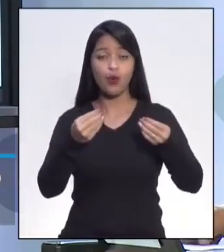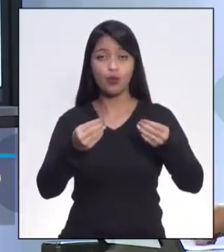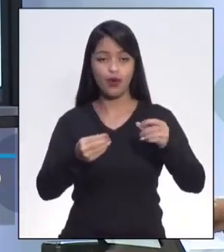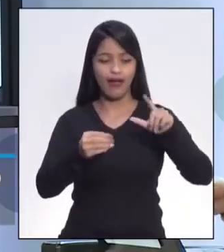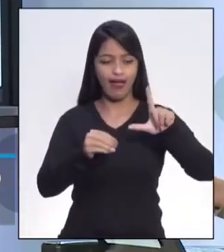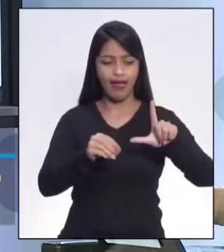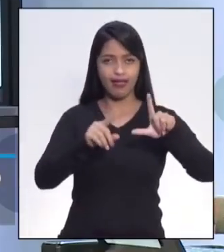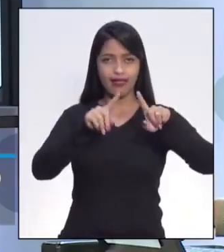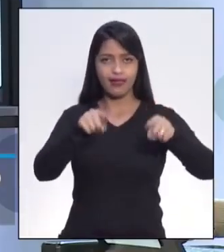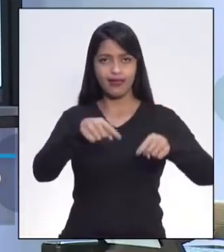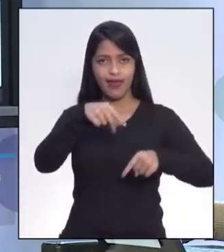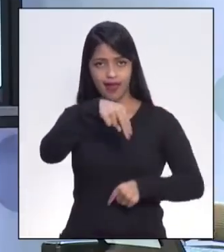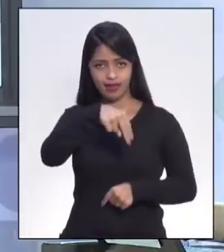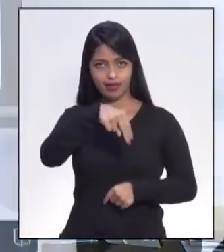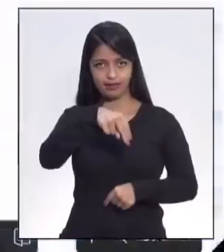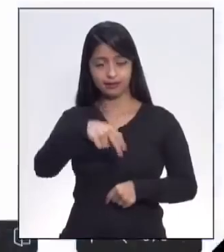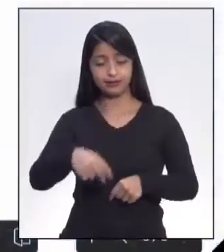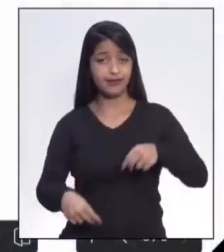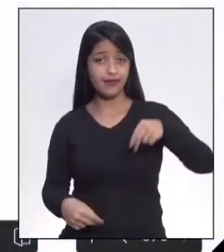no lugar de n,